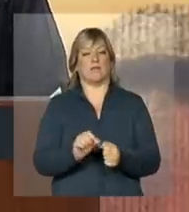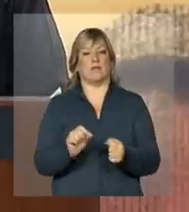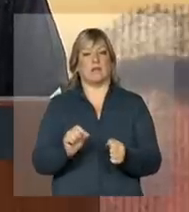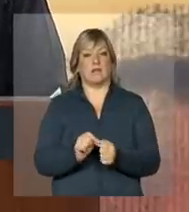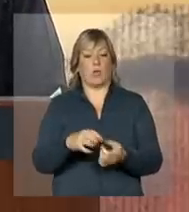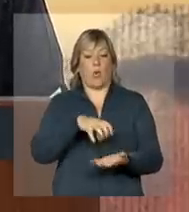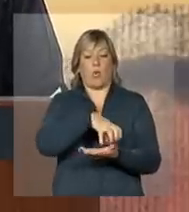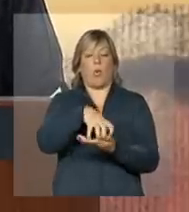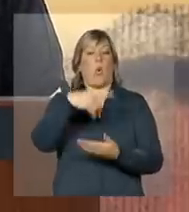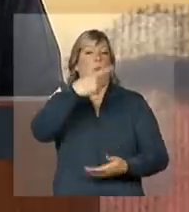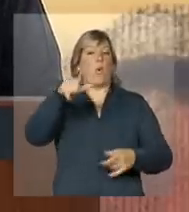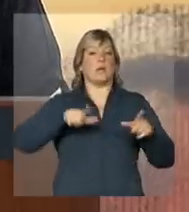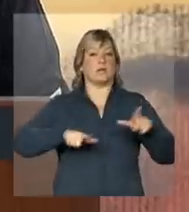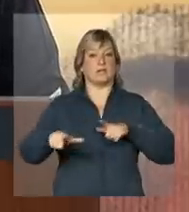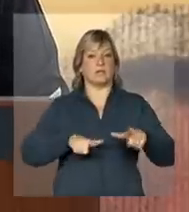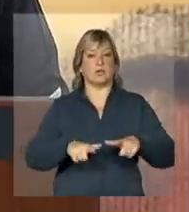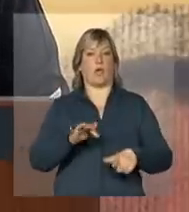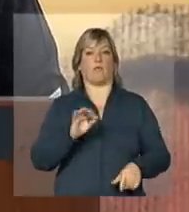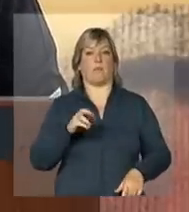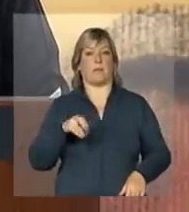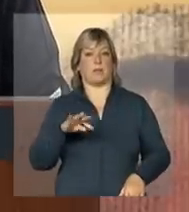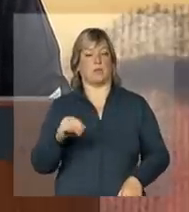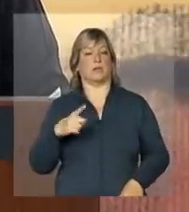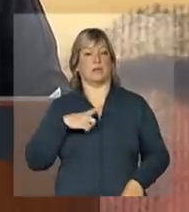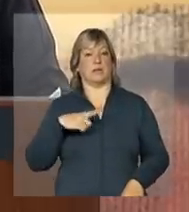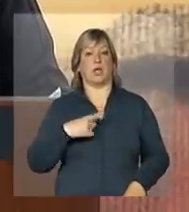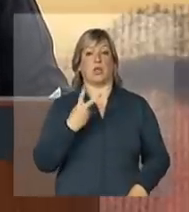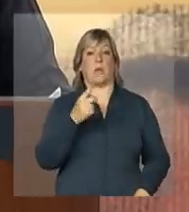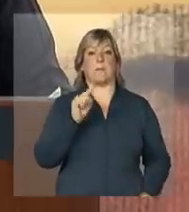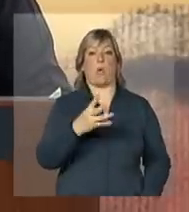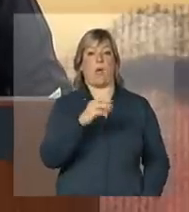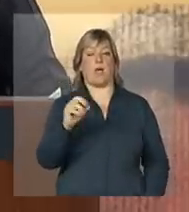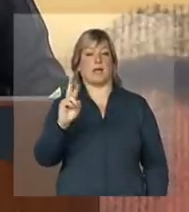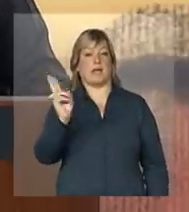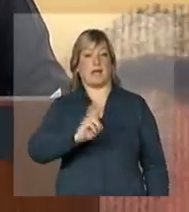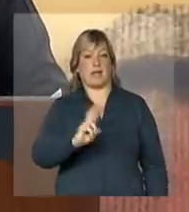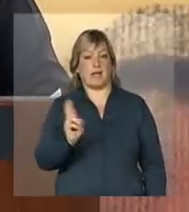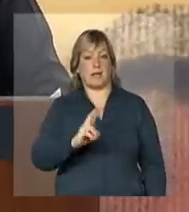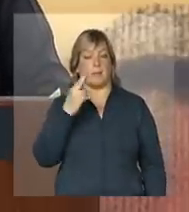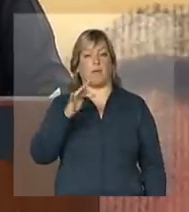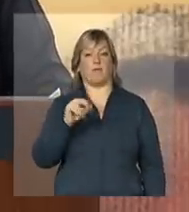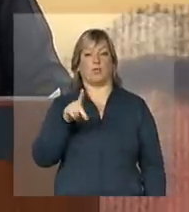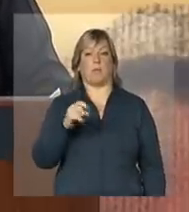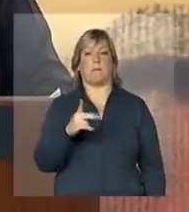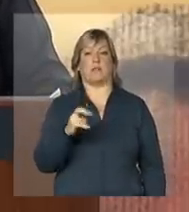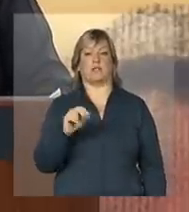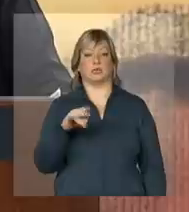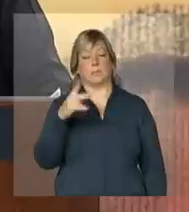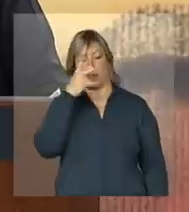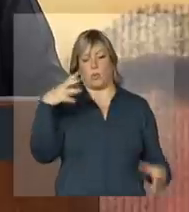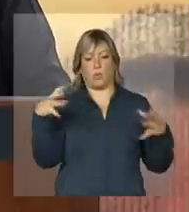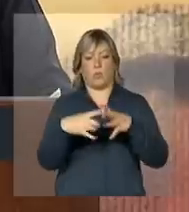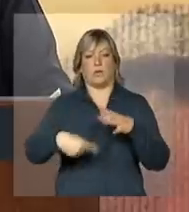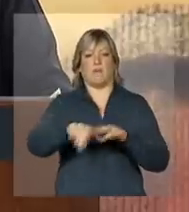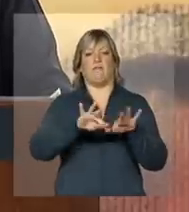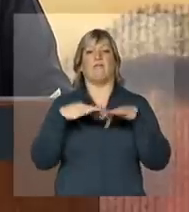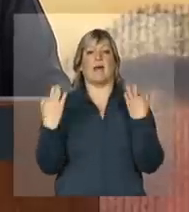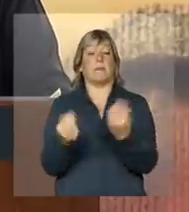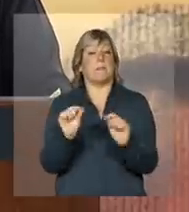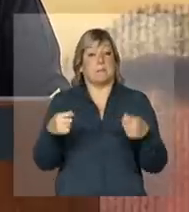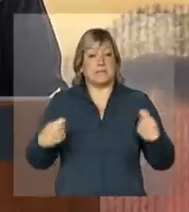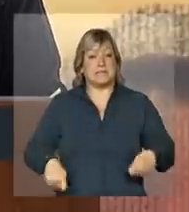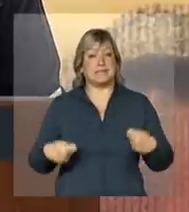outras ações fomento que são r$ 400 a fundo perdido para populações que paraas famílias que